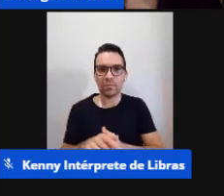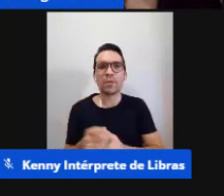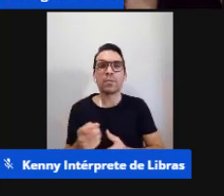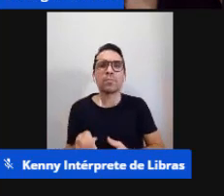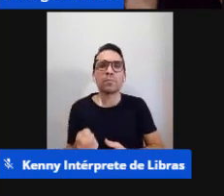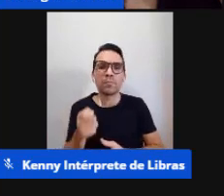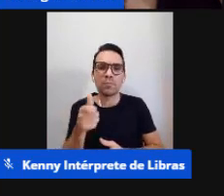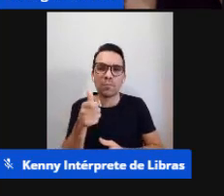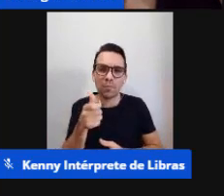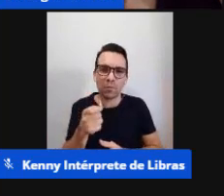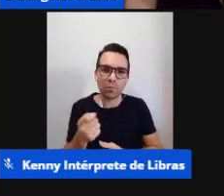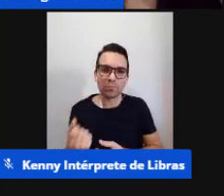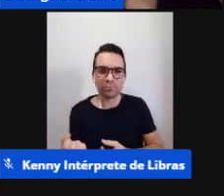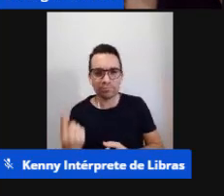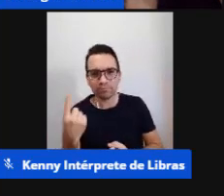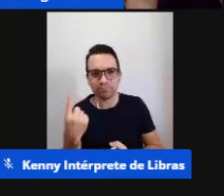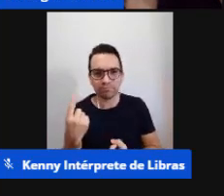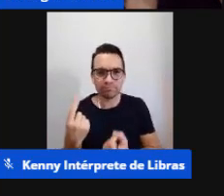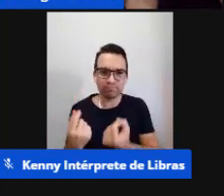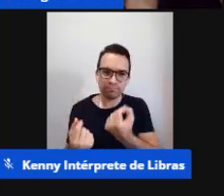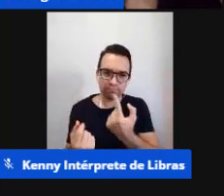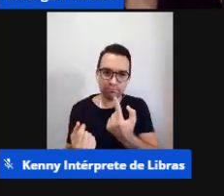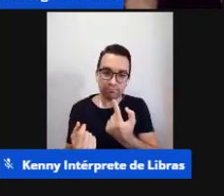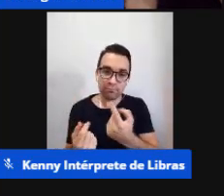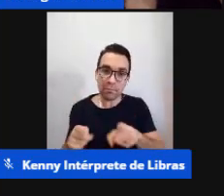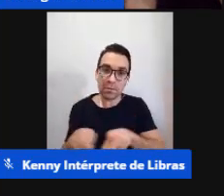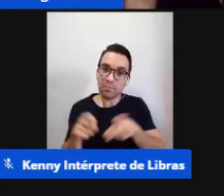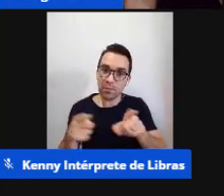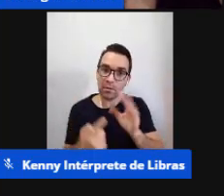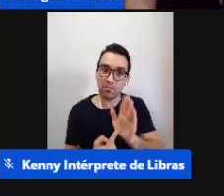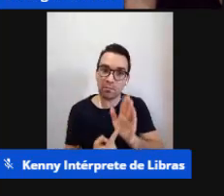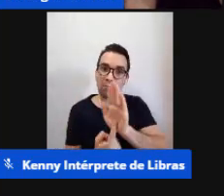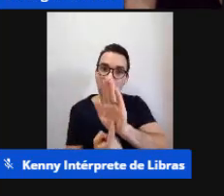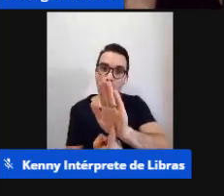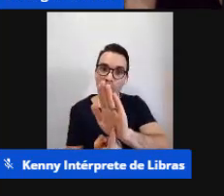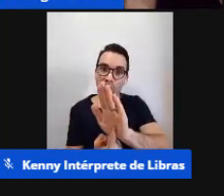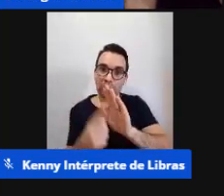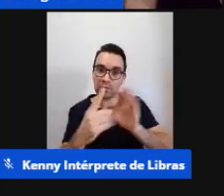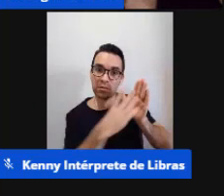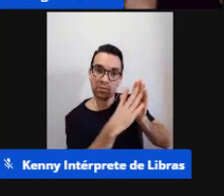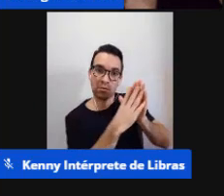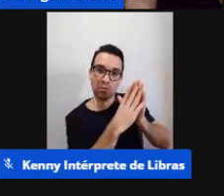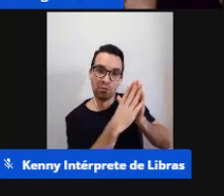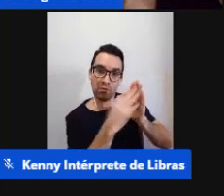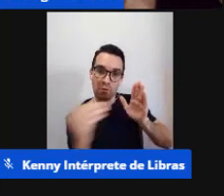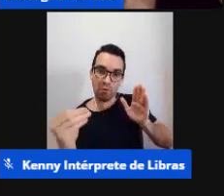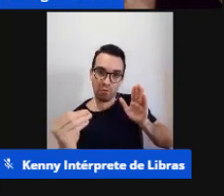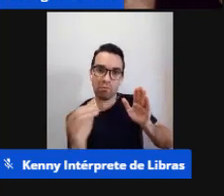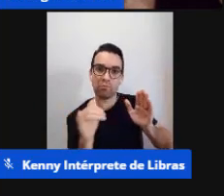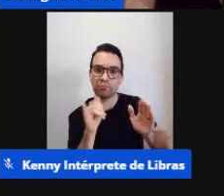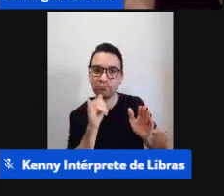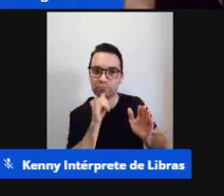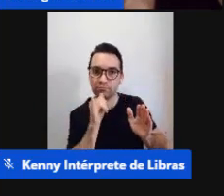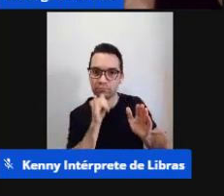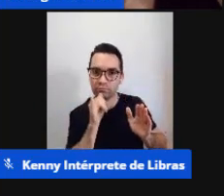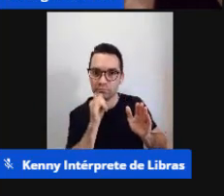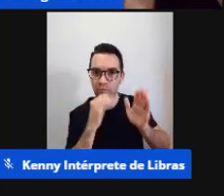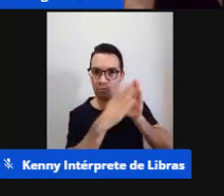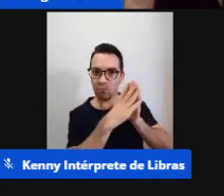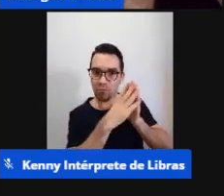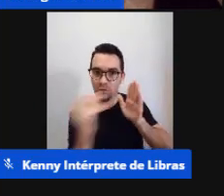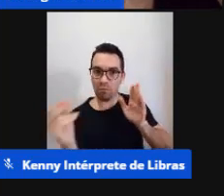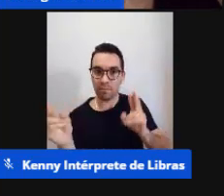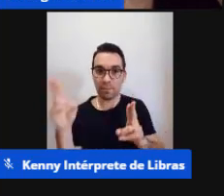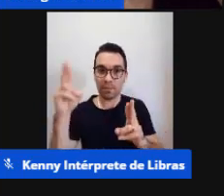né? Mas nós vamos trazer para que vocês também possam estar absorvendo um pouquinho dessa experiência, né, Elisângela? Isso, Felipe. É